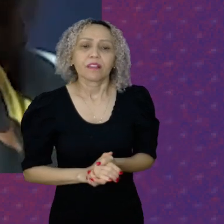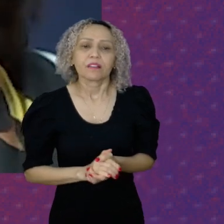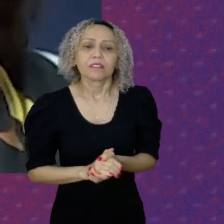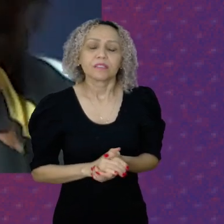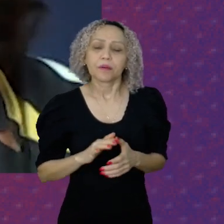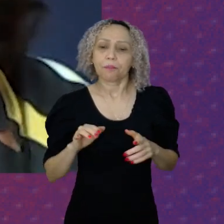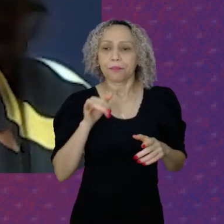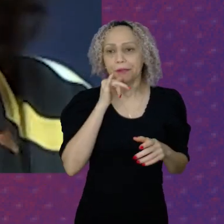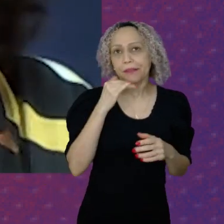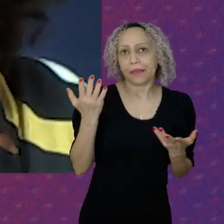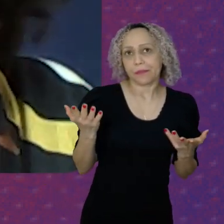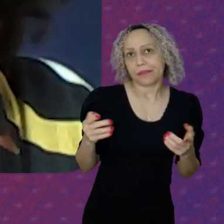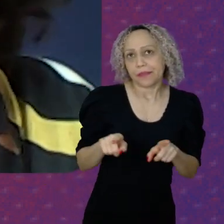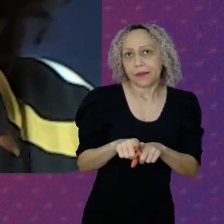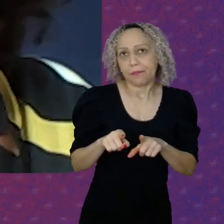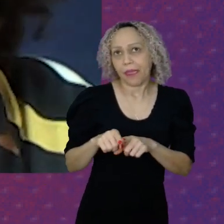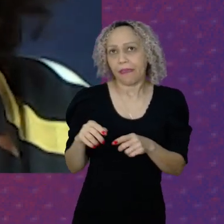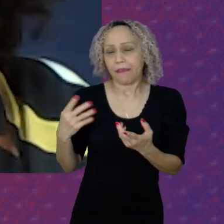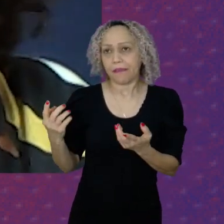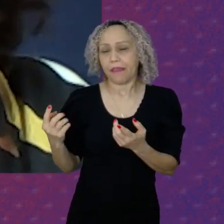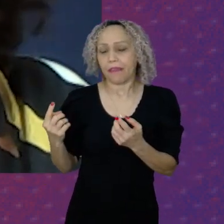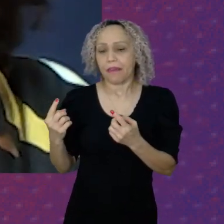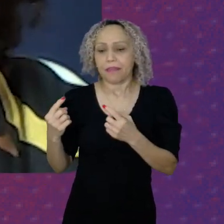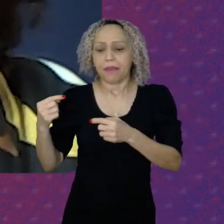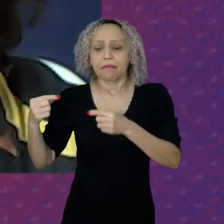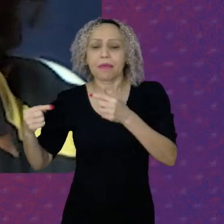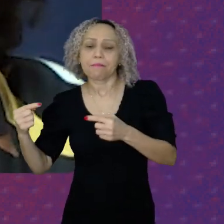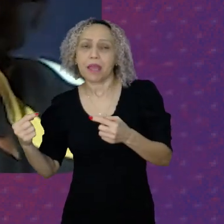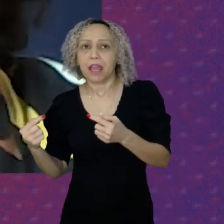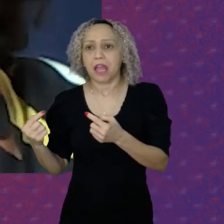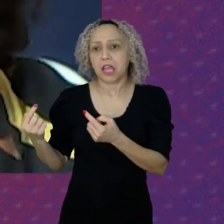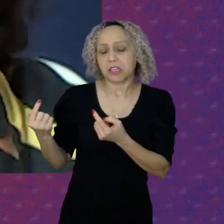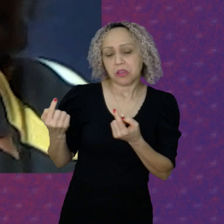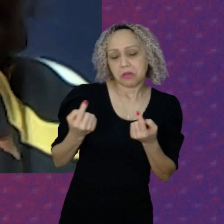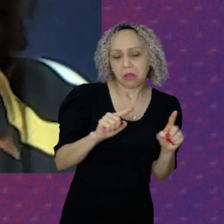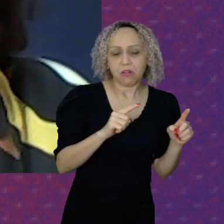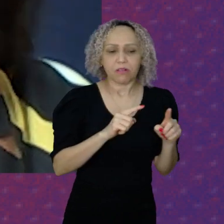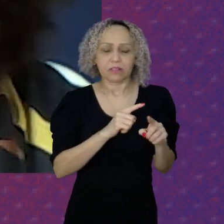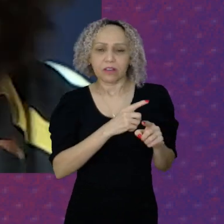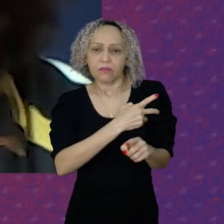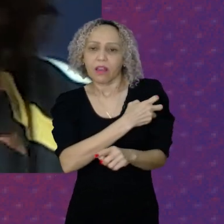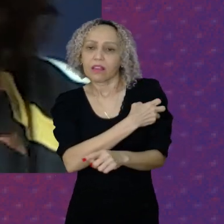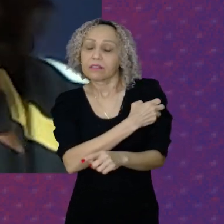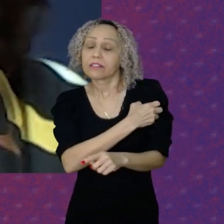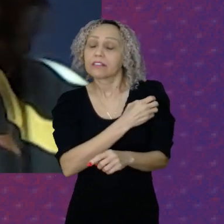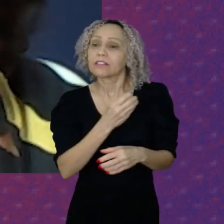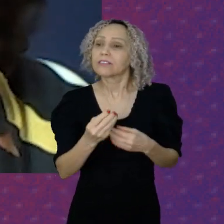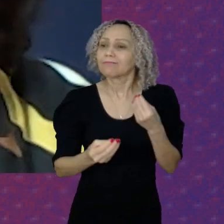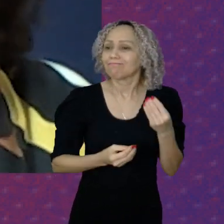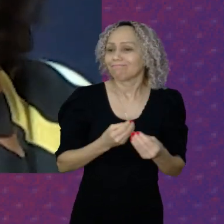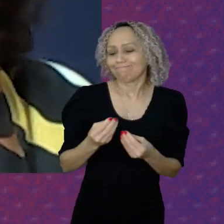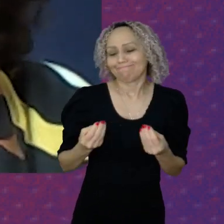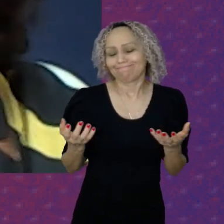anti-vacina também, então esse critério da manutenção das carteiras de vacina em dia, ele é